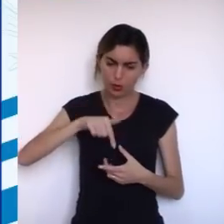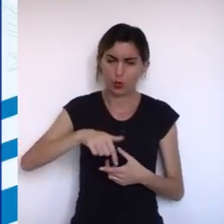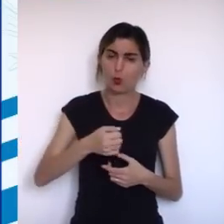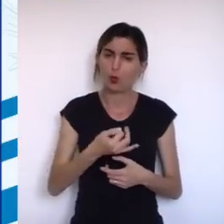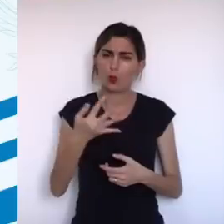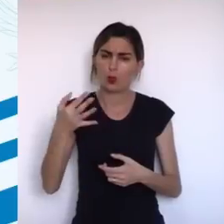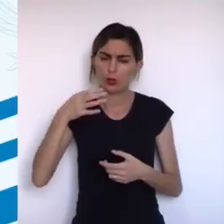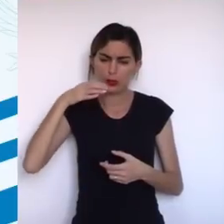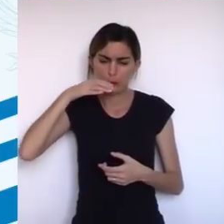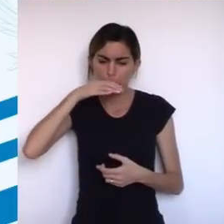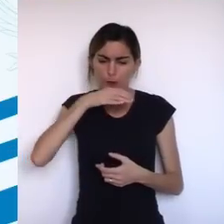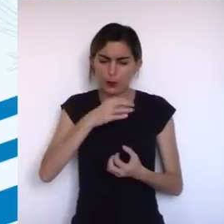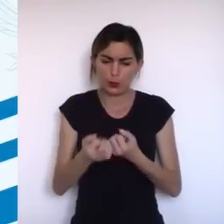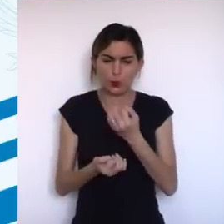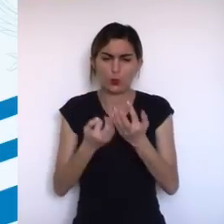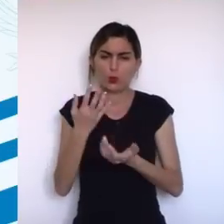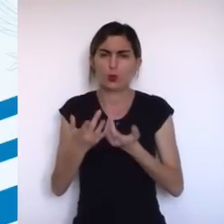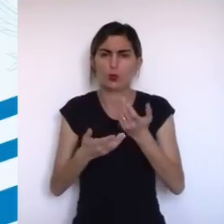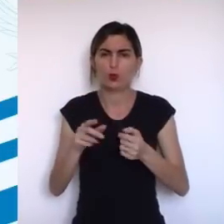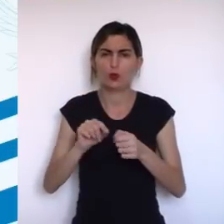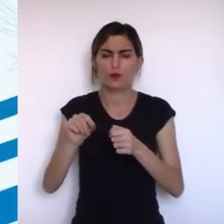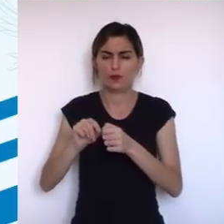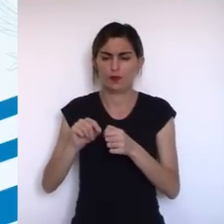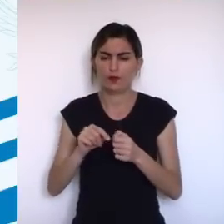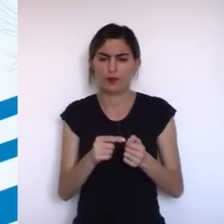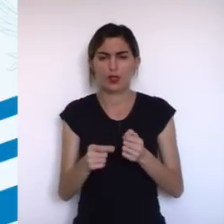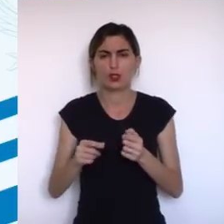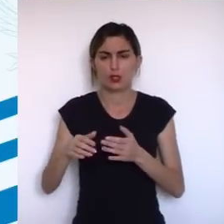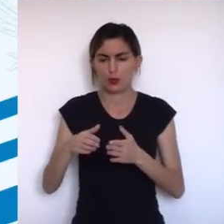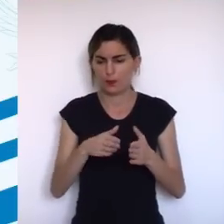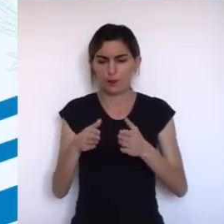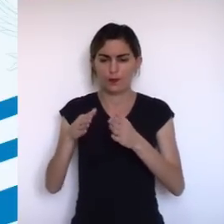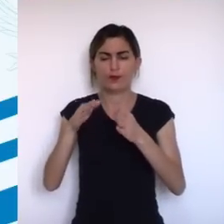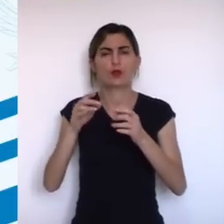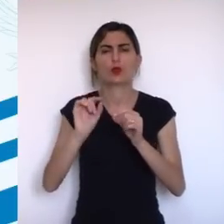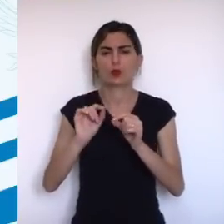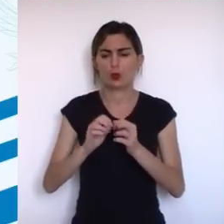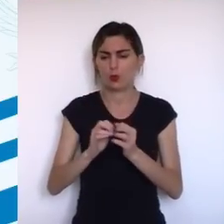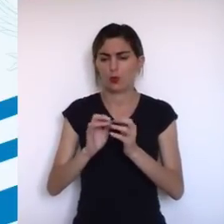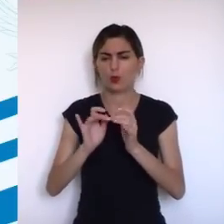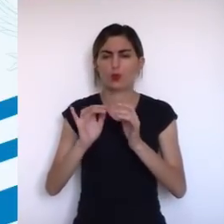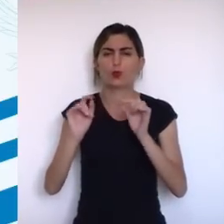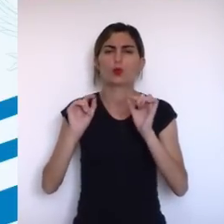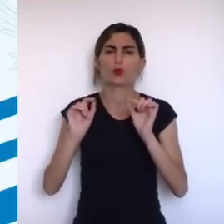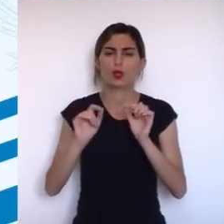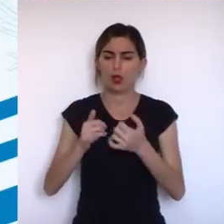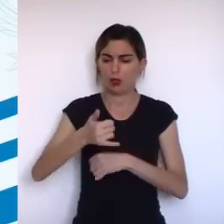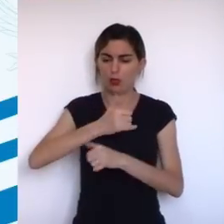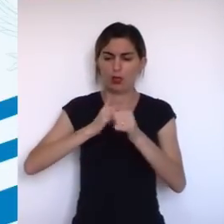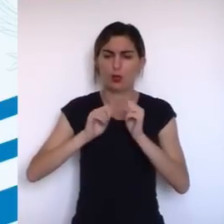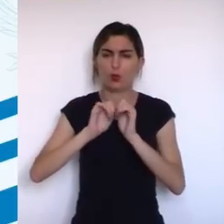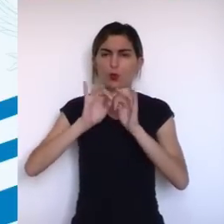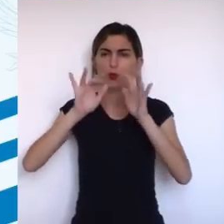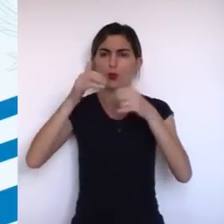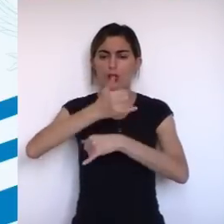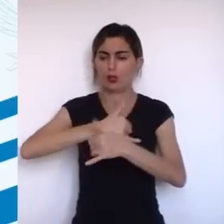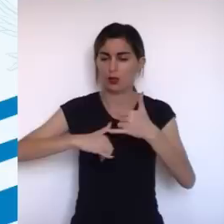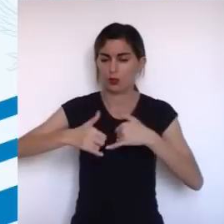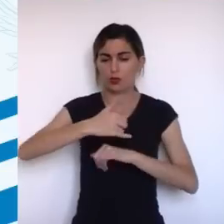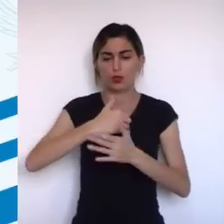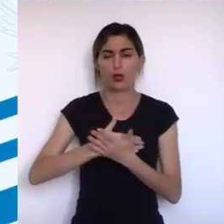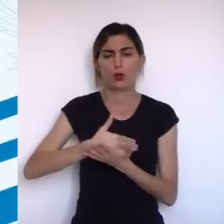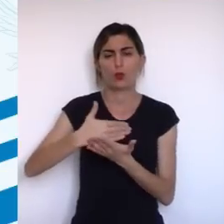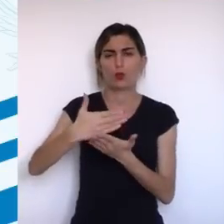no interior, quando ela era aquecida, ela fazia com que esses caninhos, né, se transformassem em